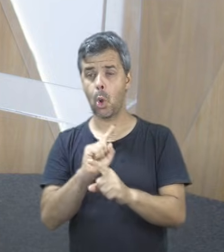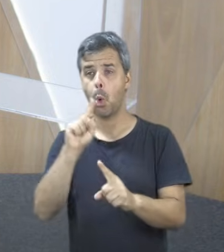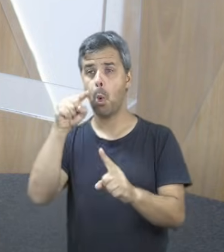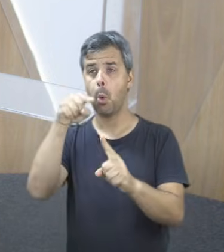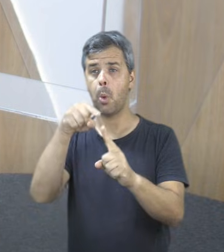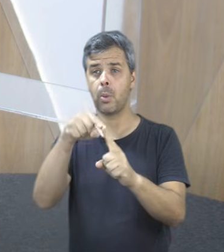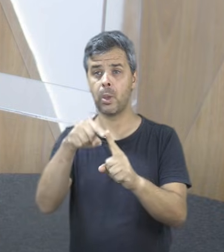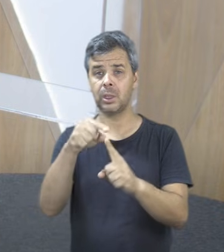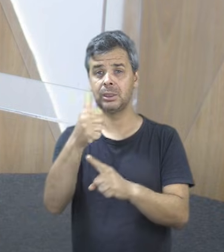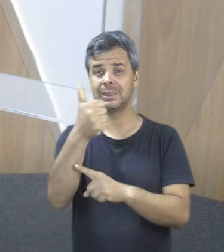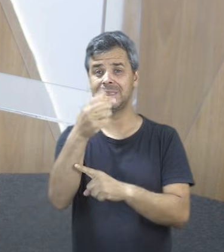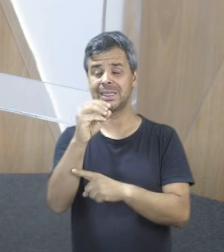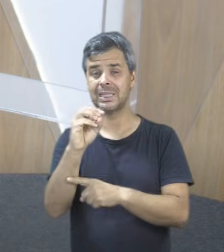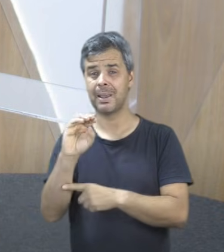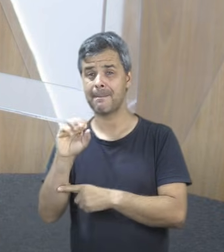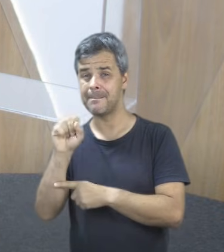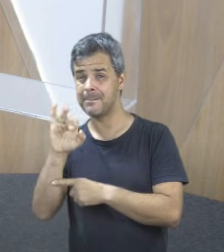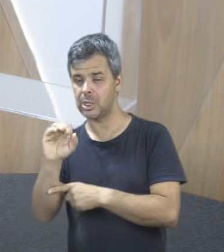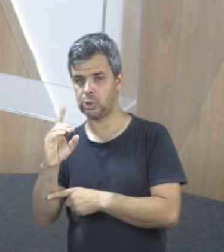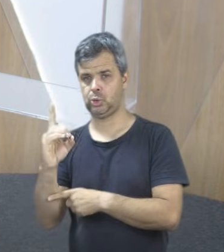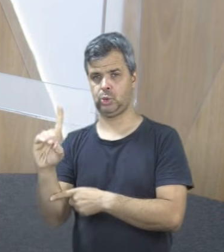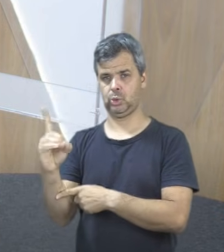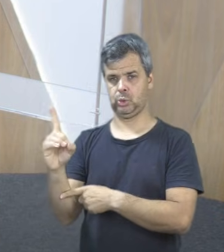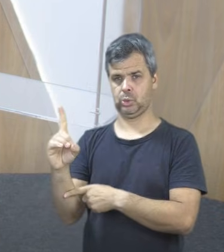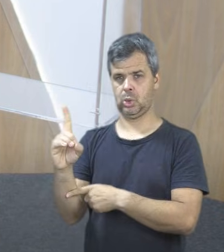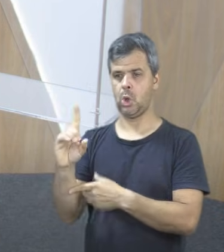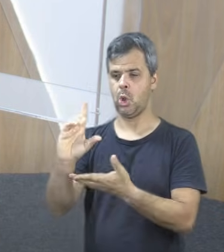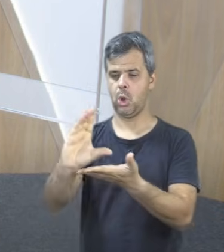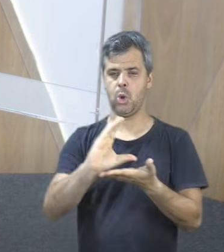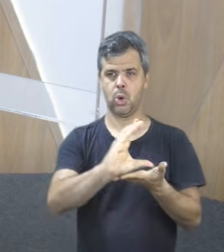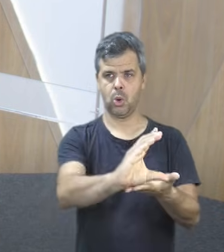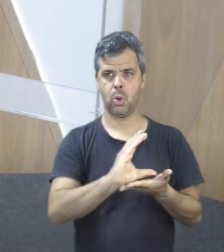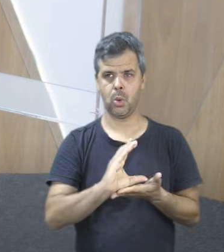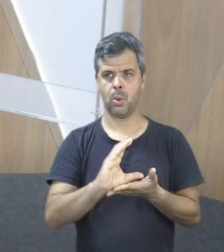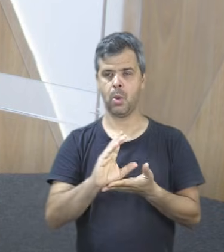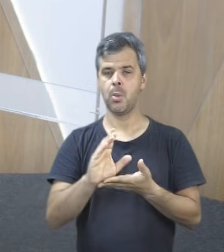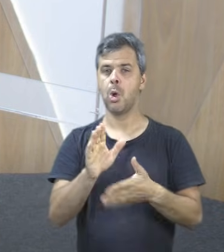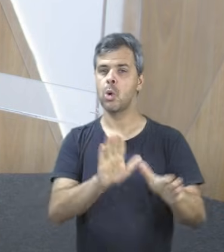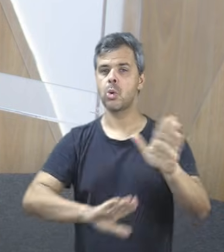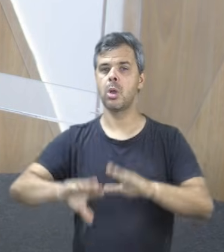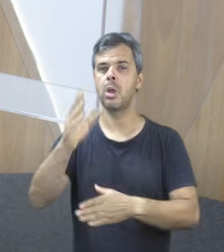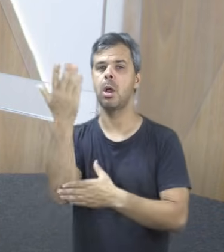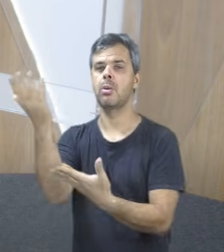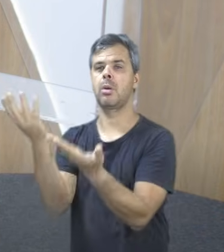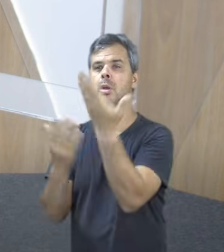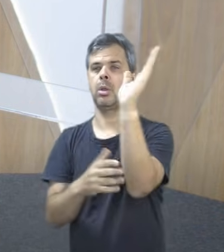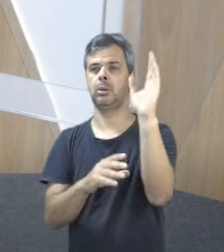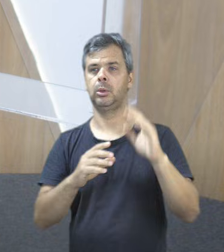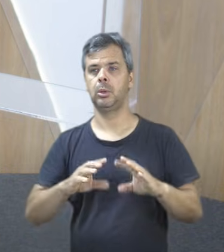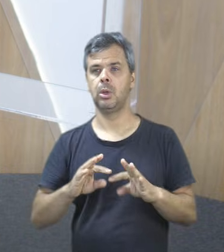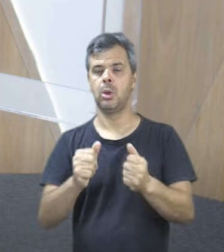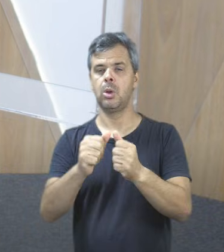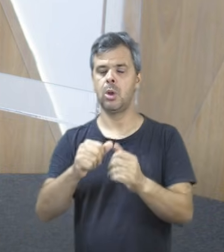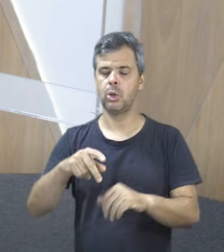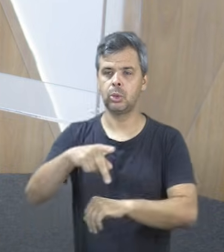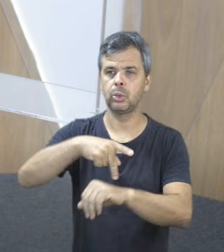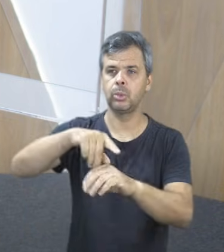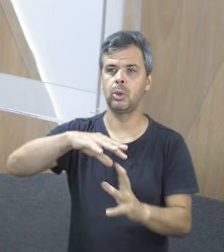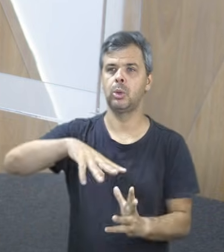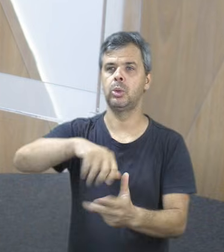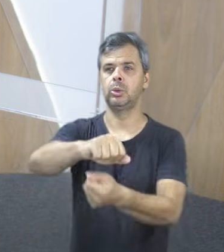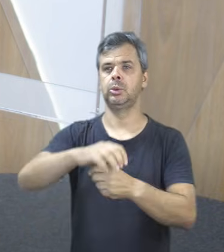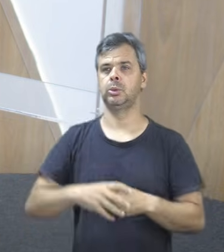de atingir 10 bilhões de dólares arrecadados aí para a preservação dessas florestas tropicais ao redor do mundo,